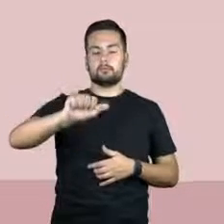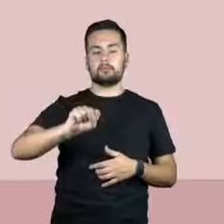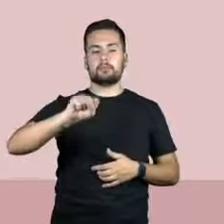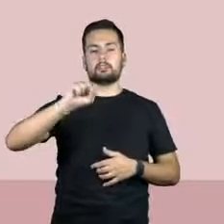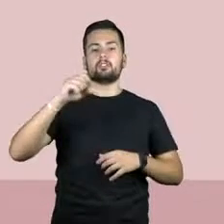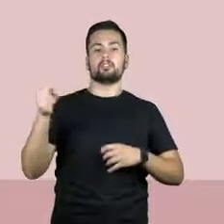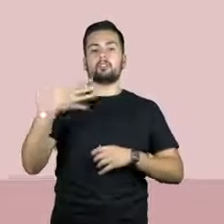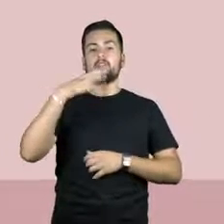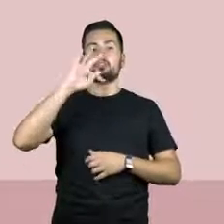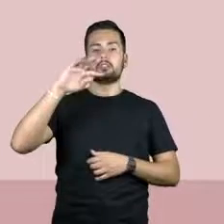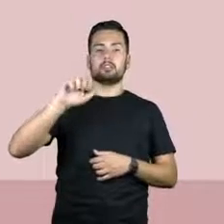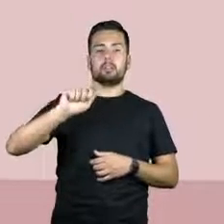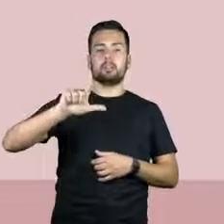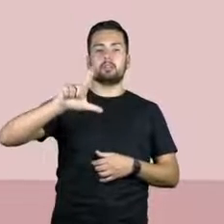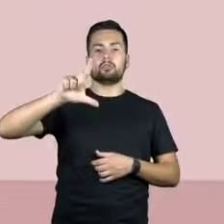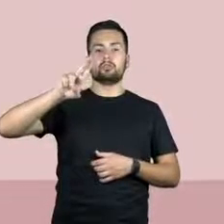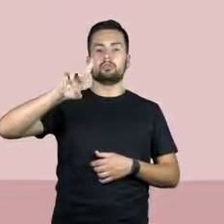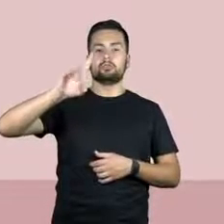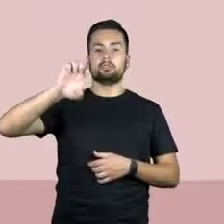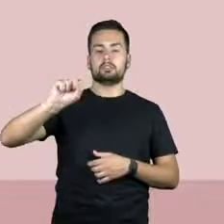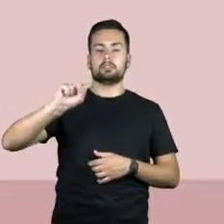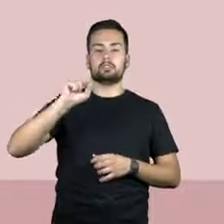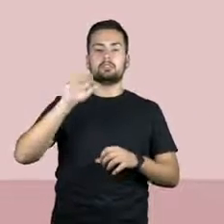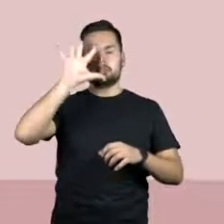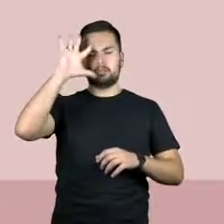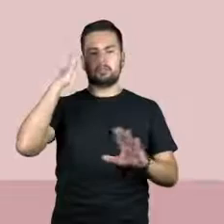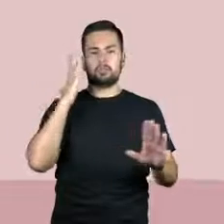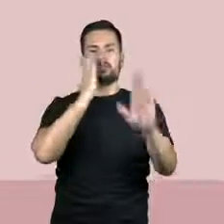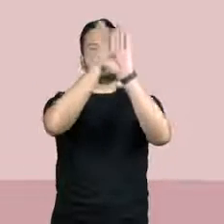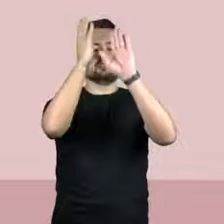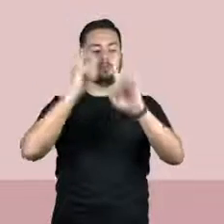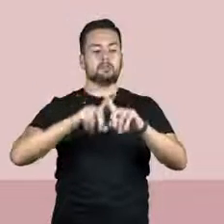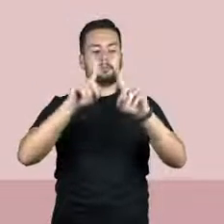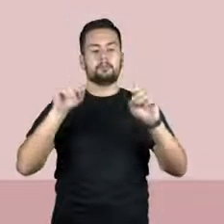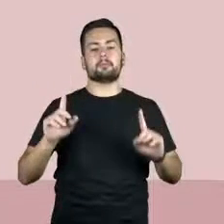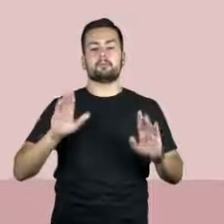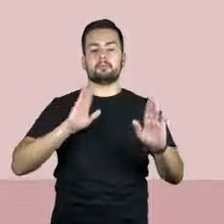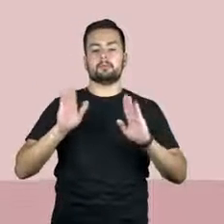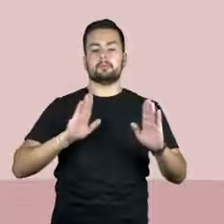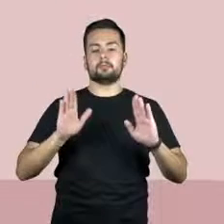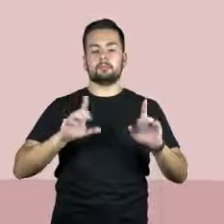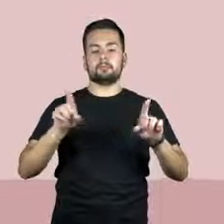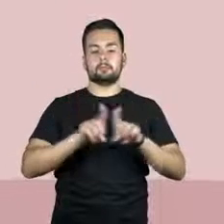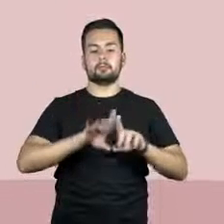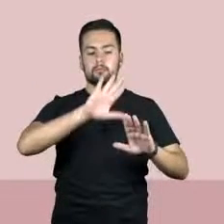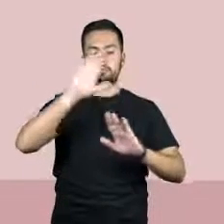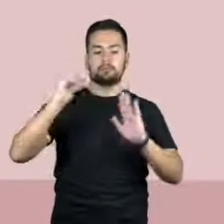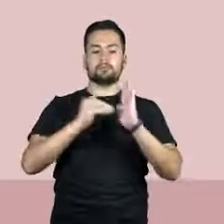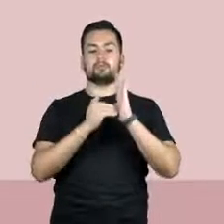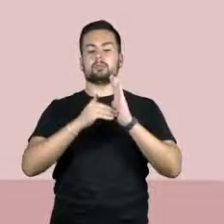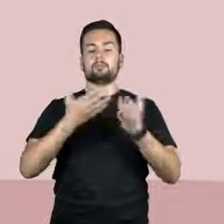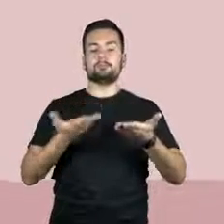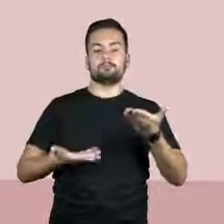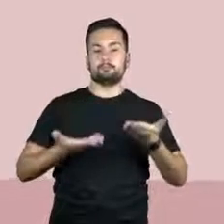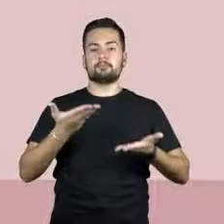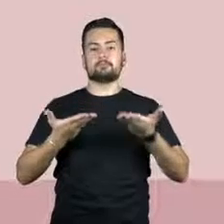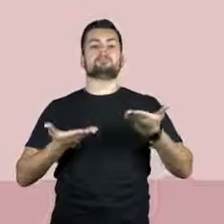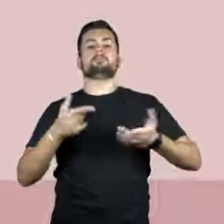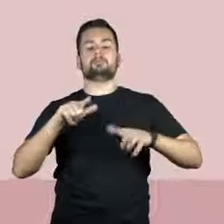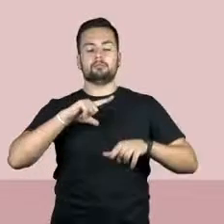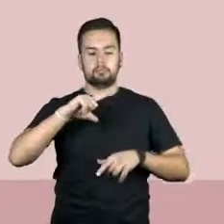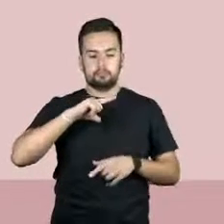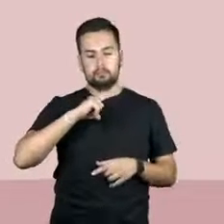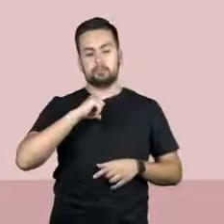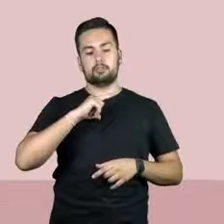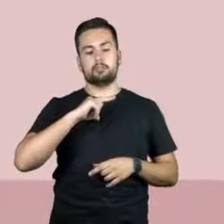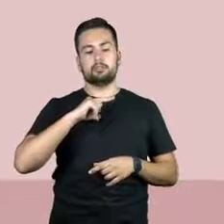taludes, onde cada talude encontra uma solução de equilíbrio, mas que, ao mesmo tempo, o talude como um todo se equilibra. Ou seja, você tira um